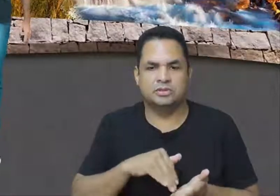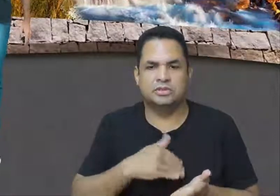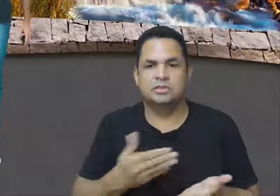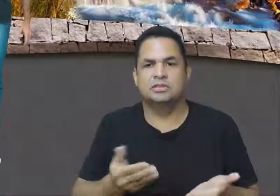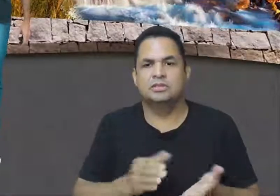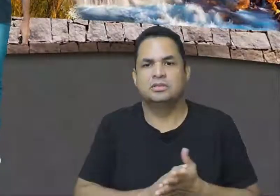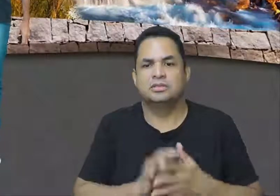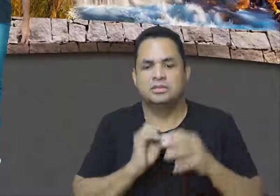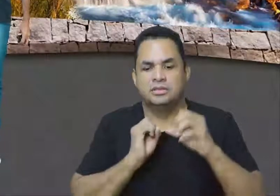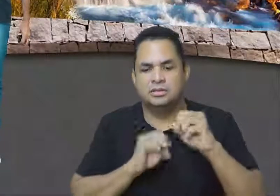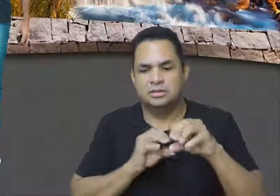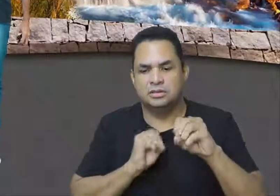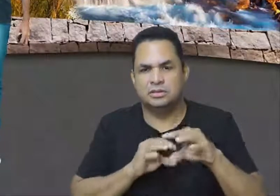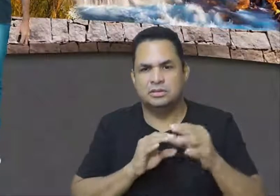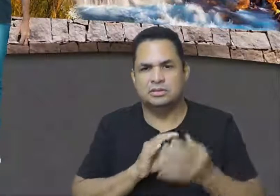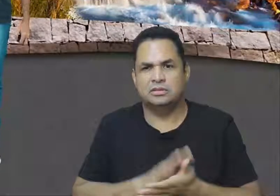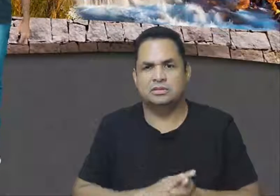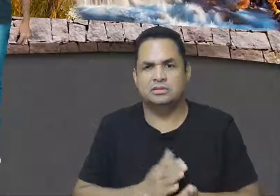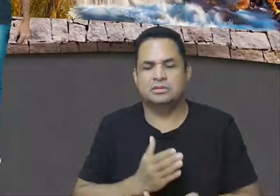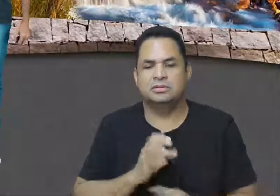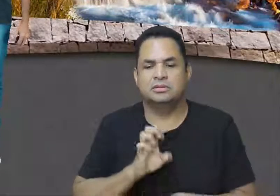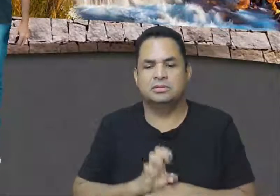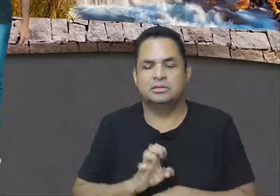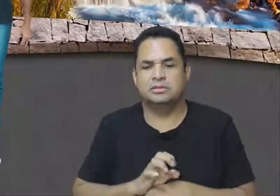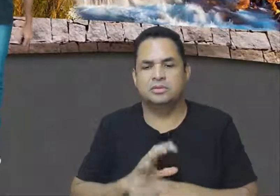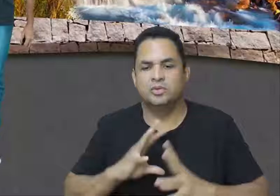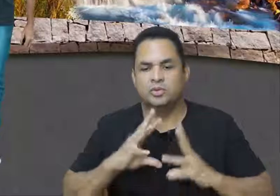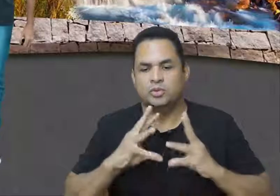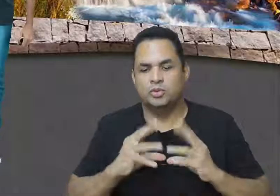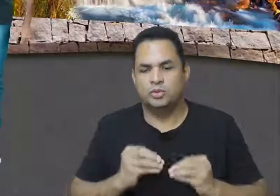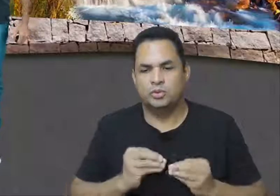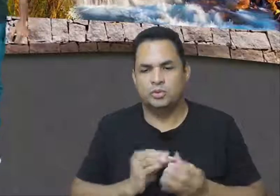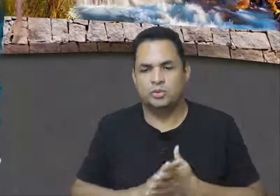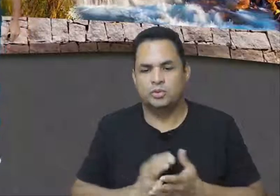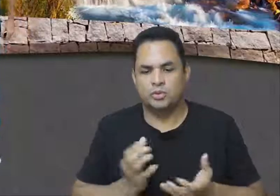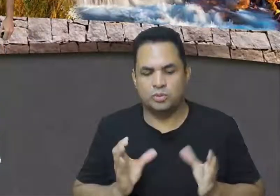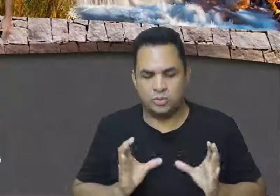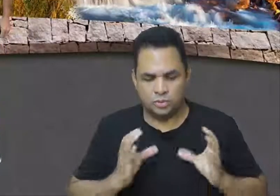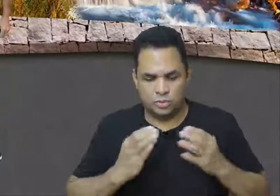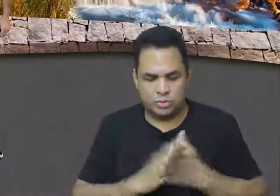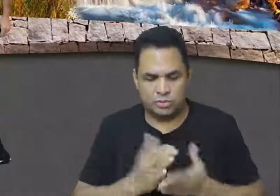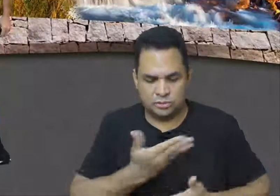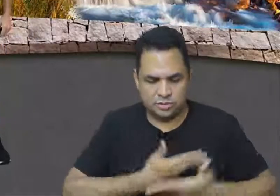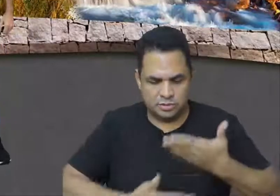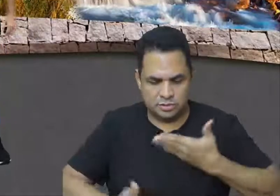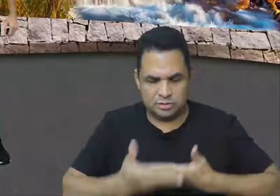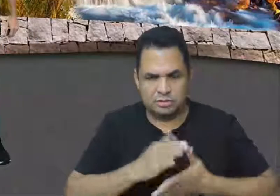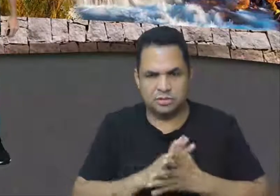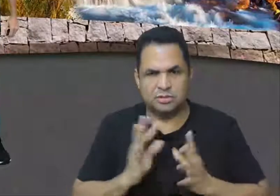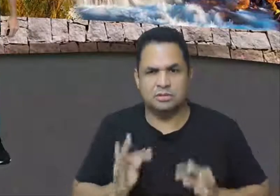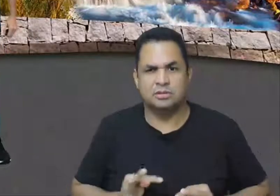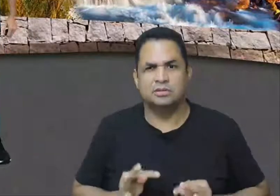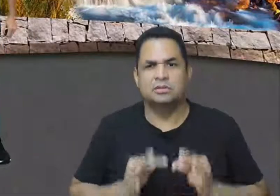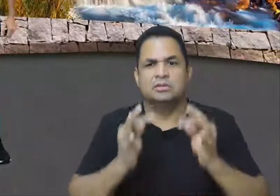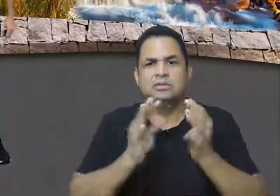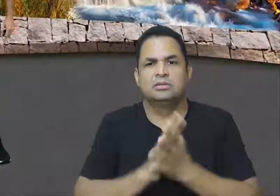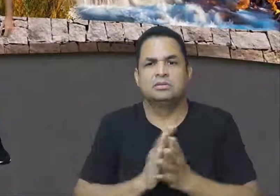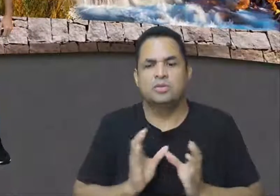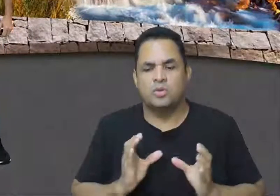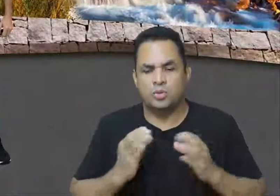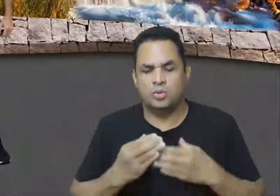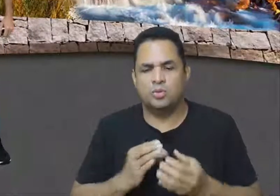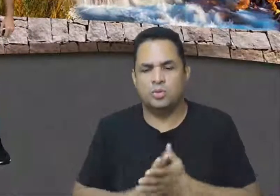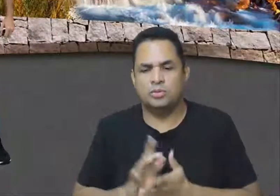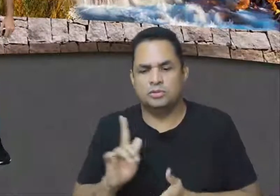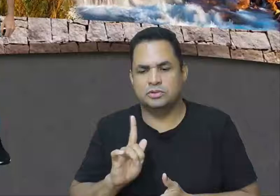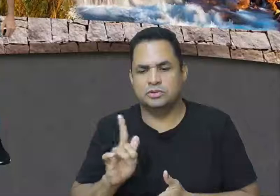Educação, na pessoa do professor Suame, de toda a equipe da mediação tecnológica e da equipe de Geografia, o professor